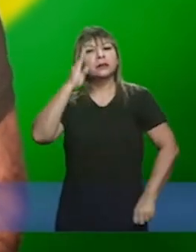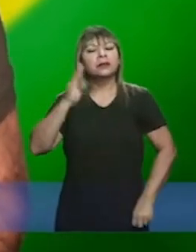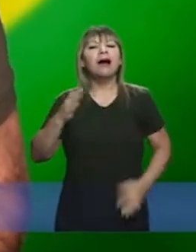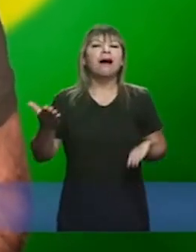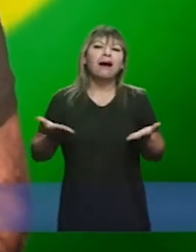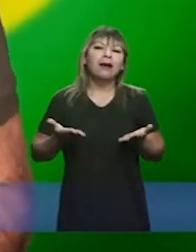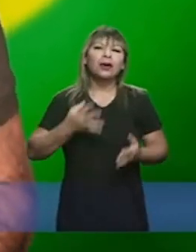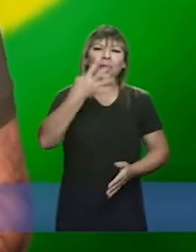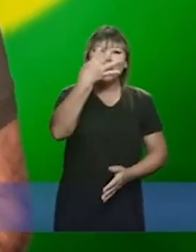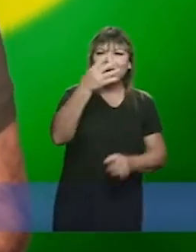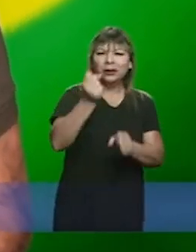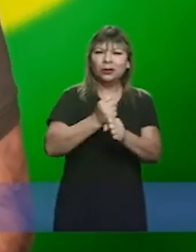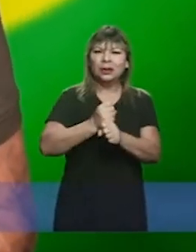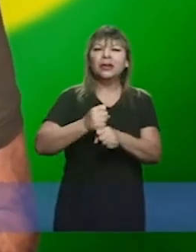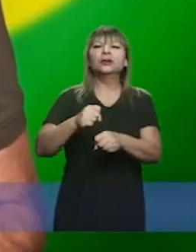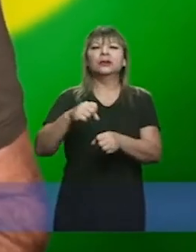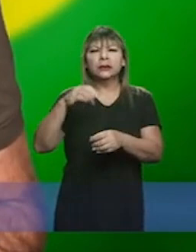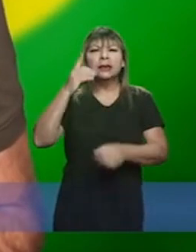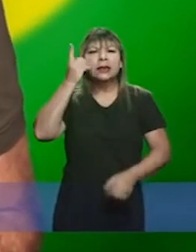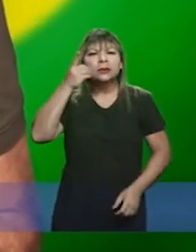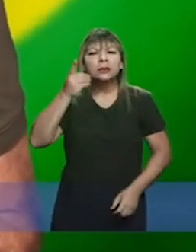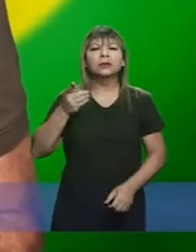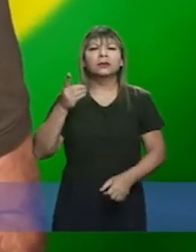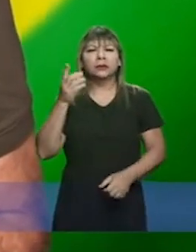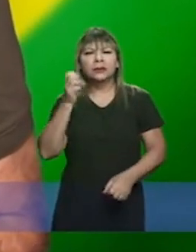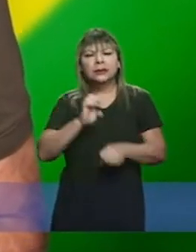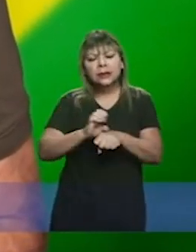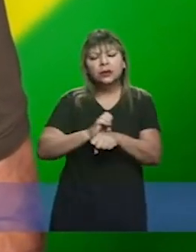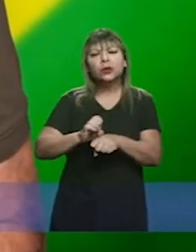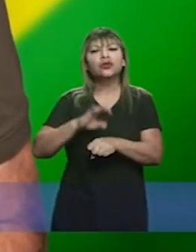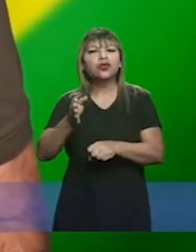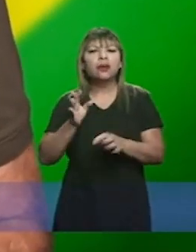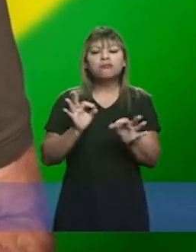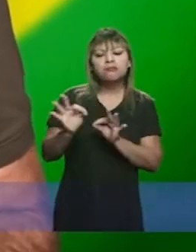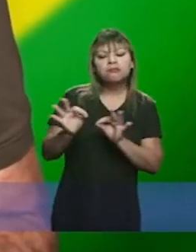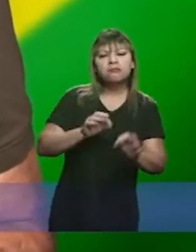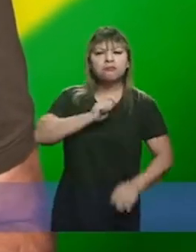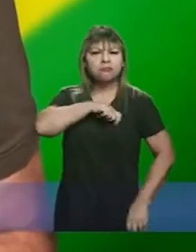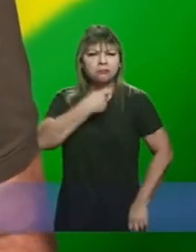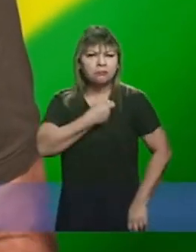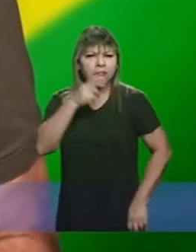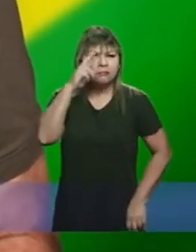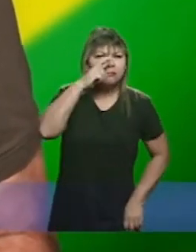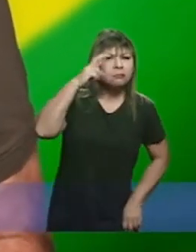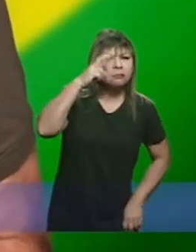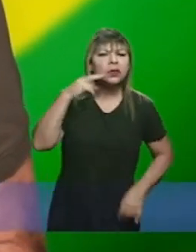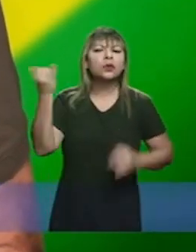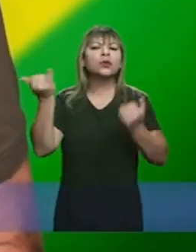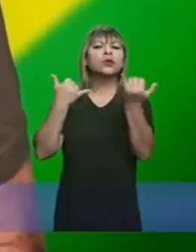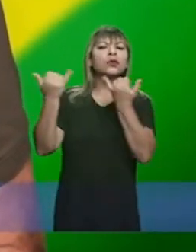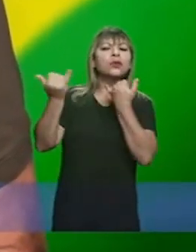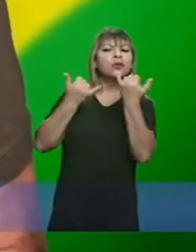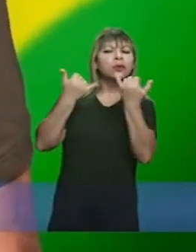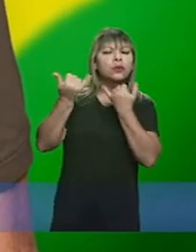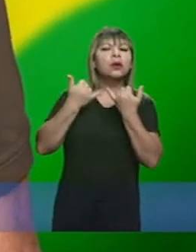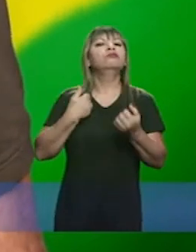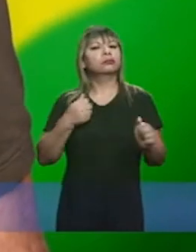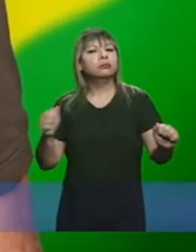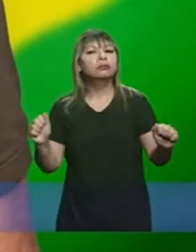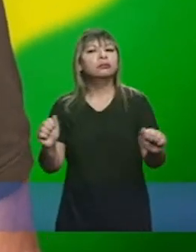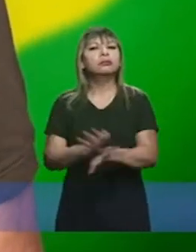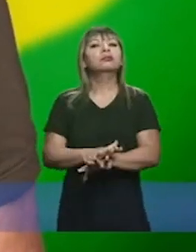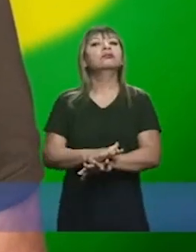agora, depois de 4 anos como deputado estadual, onde realizei um mandato de fiscalização e de ouvir as pessoas,